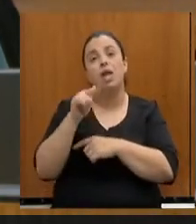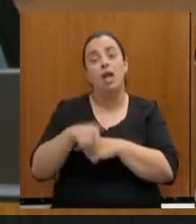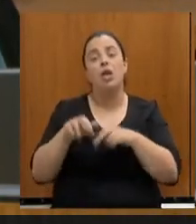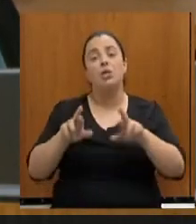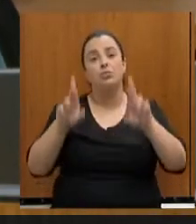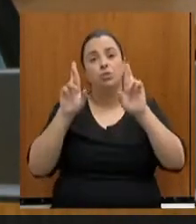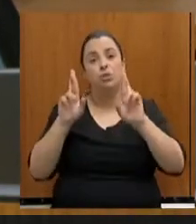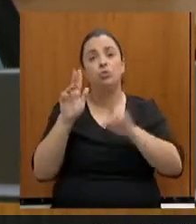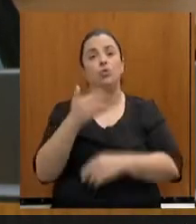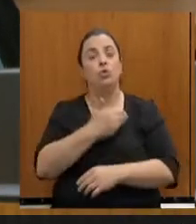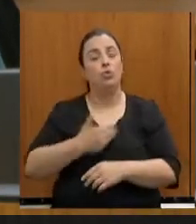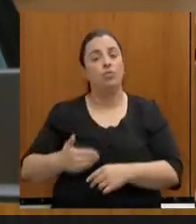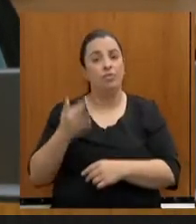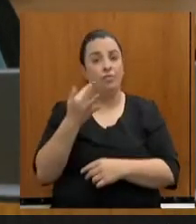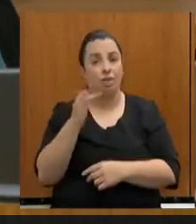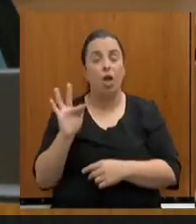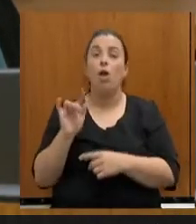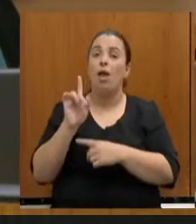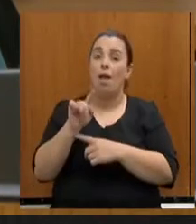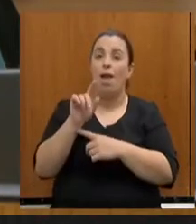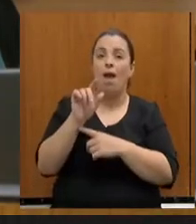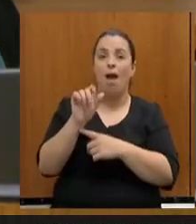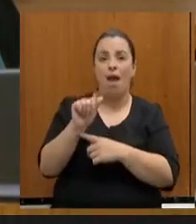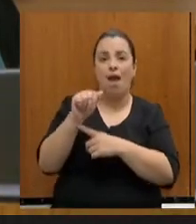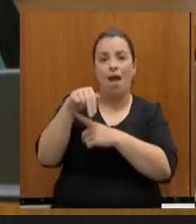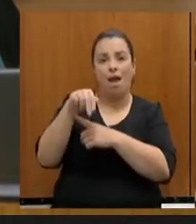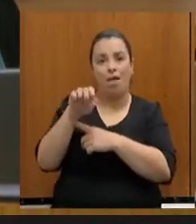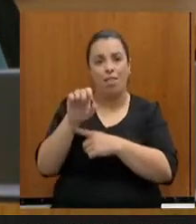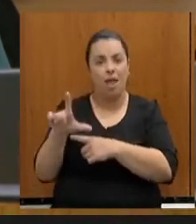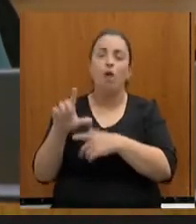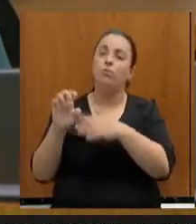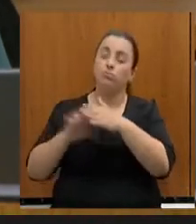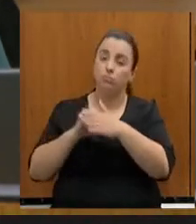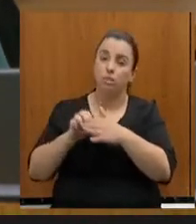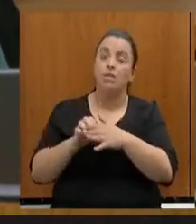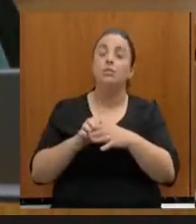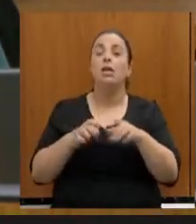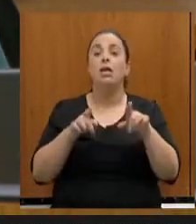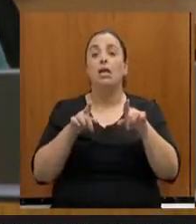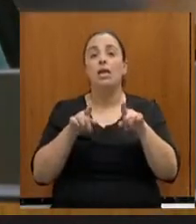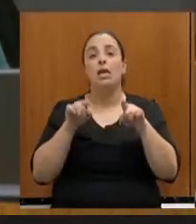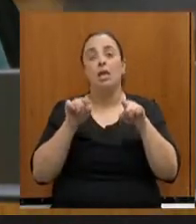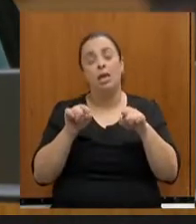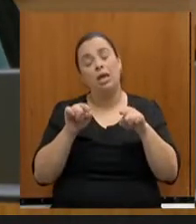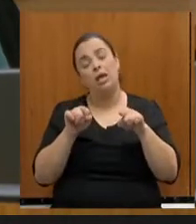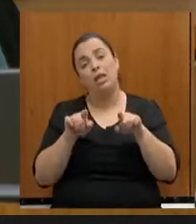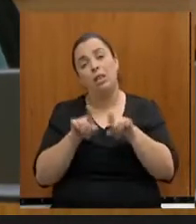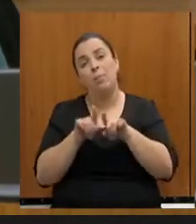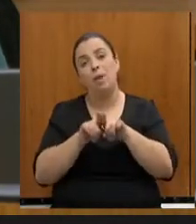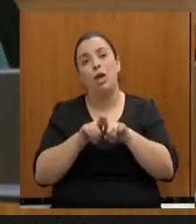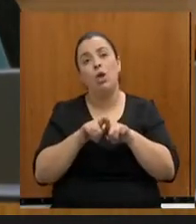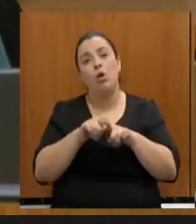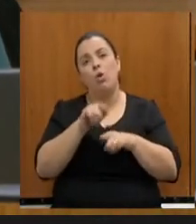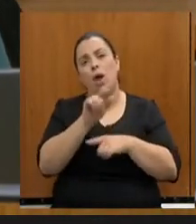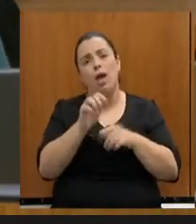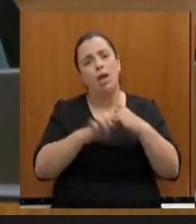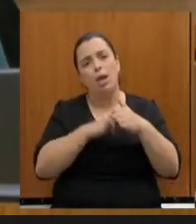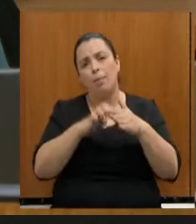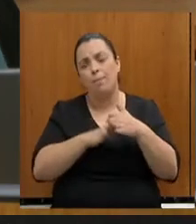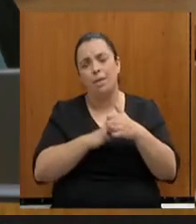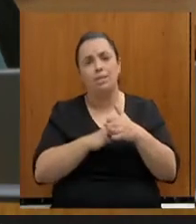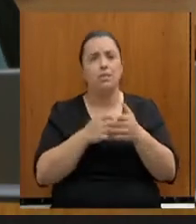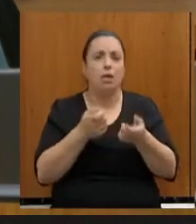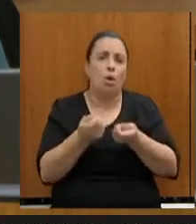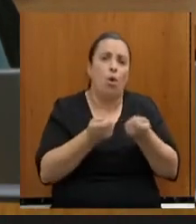é através da Anel e do operador Nacional do sistema então cabe a ele né estabelecer as